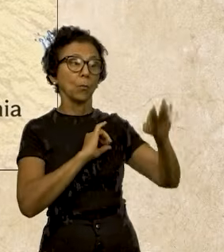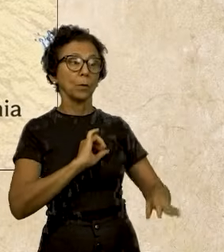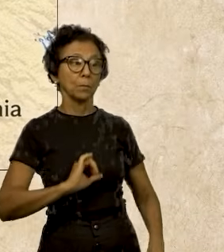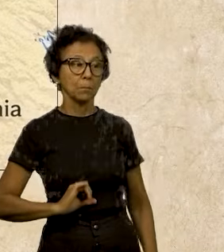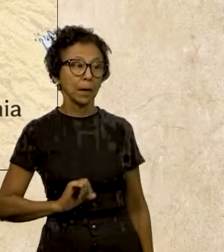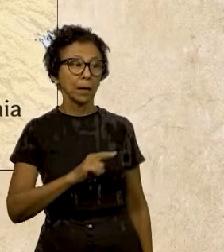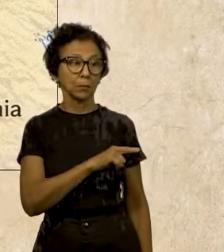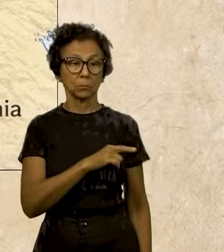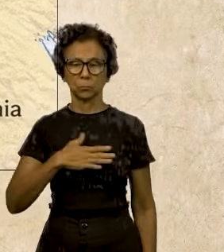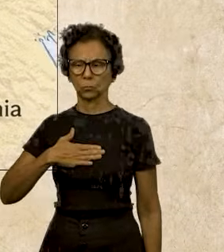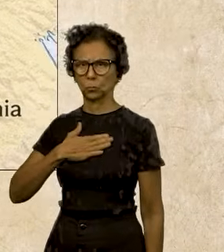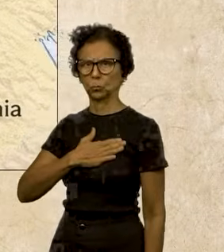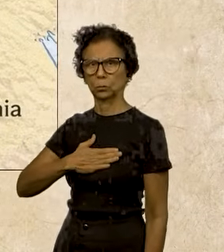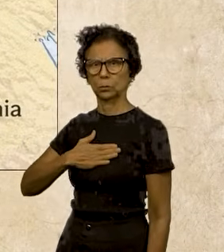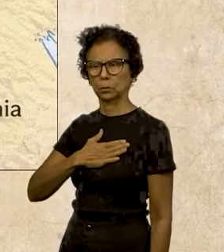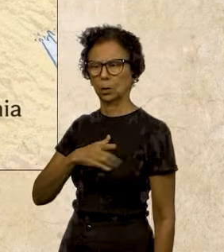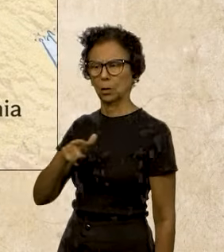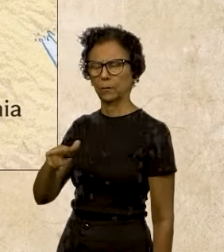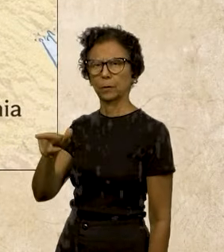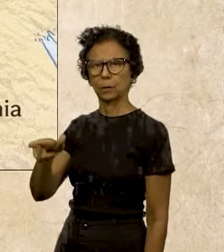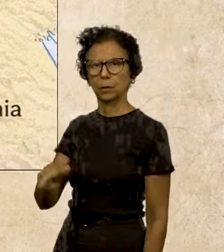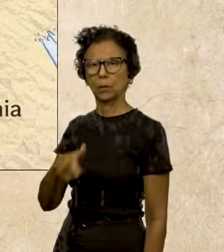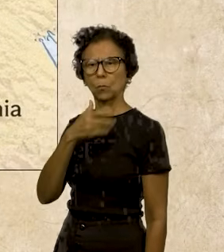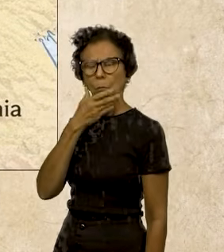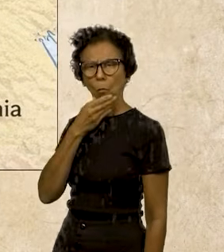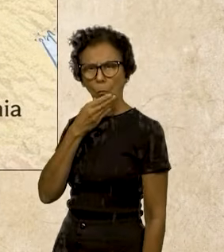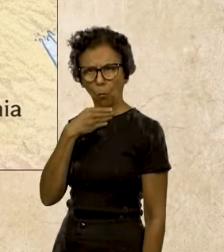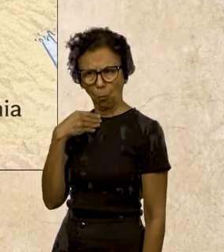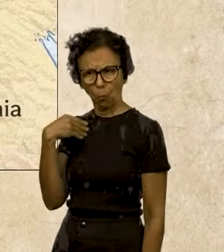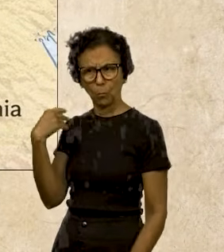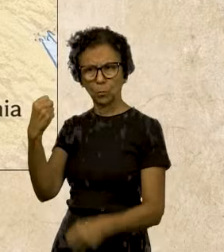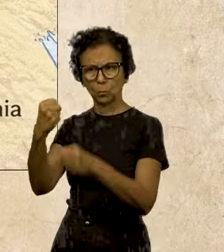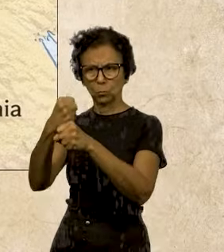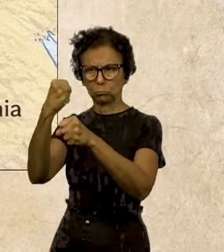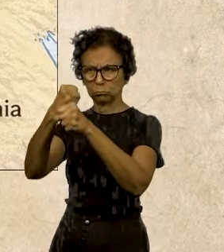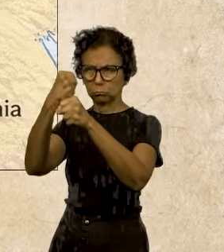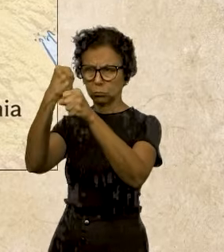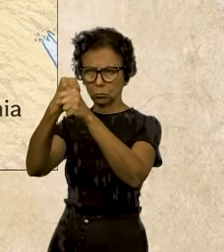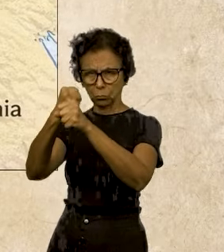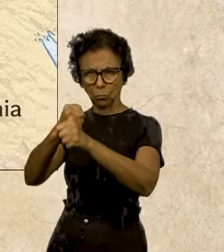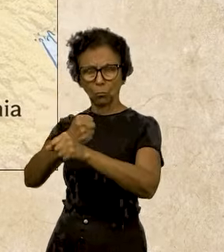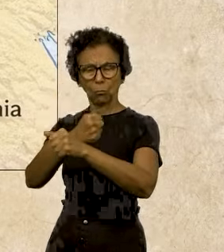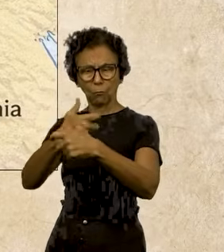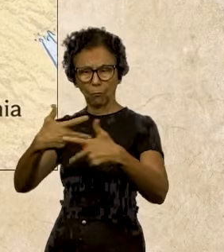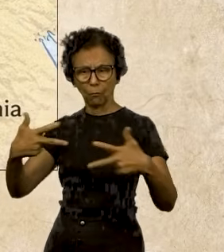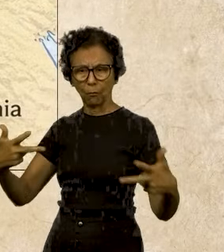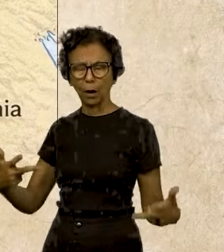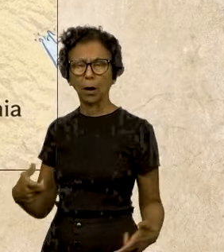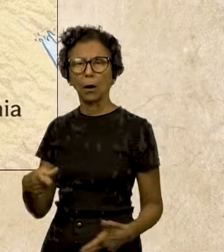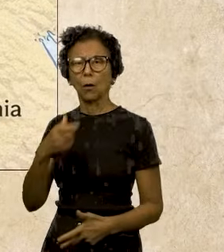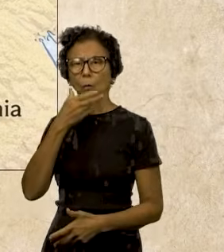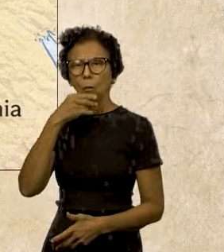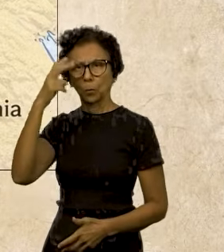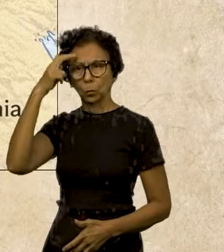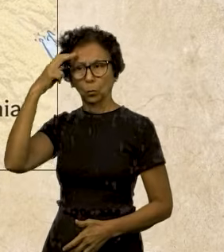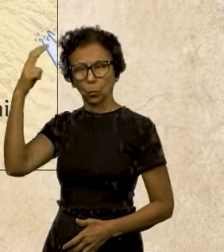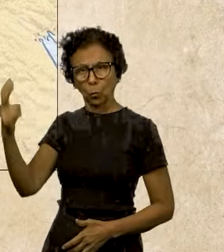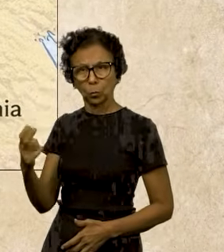muito dele, porque ele era um homem de construções, um homem muito